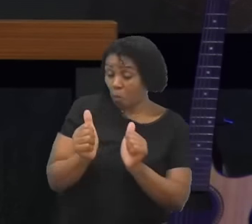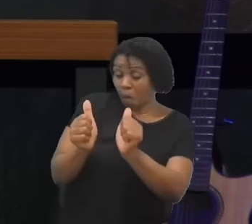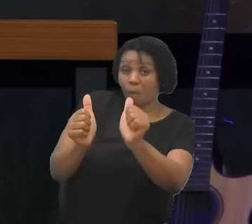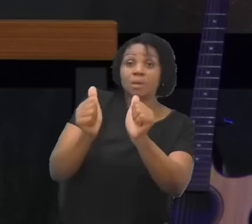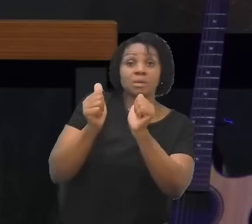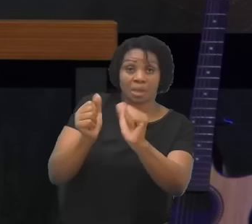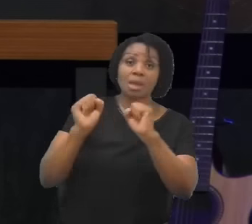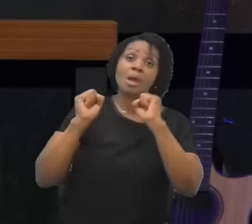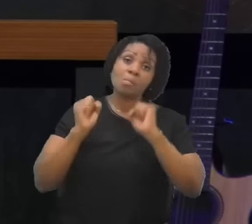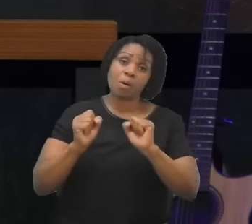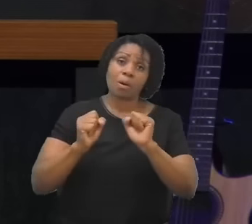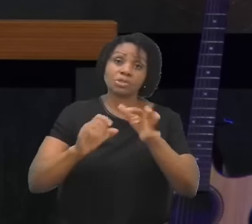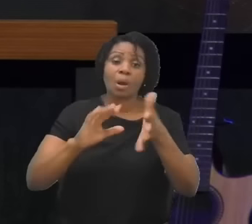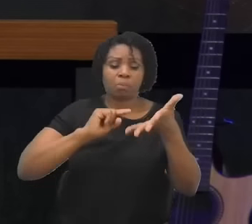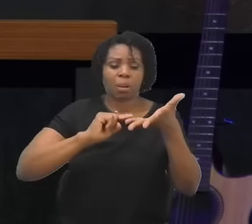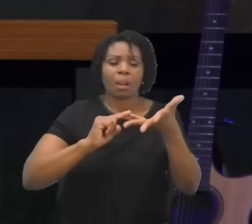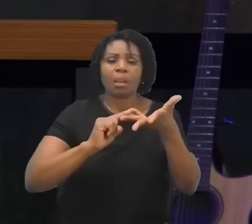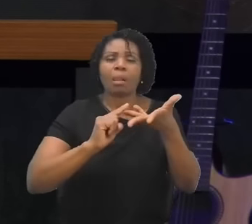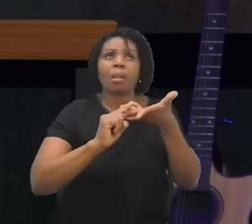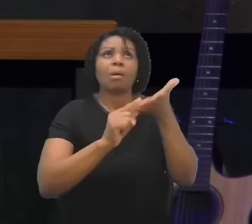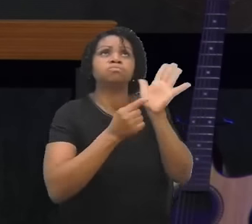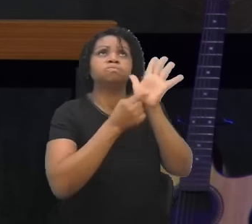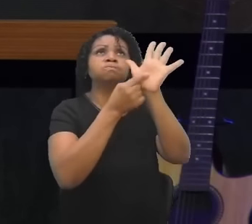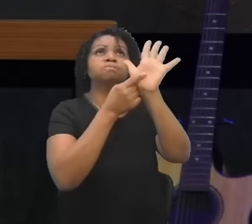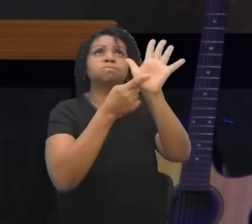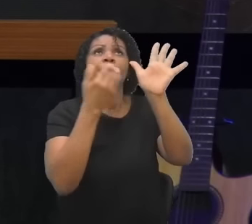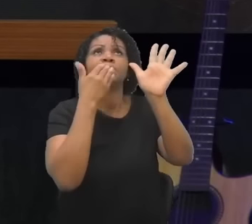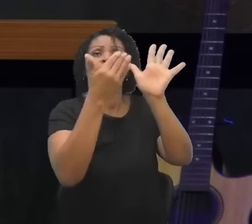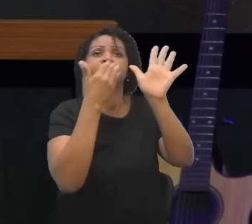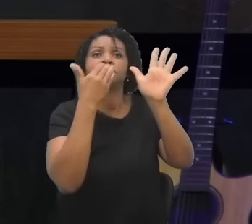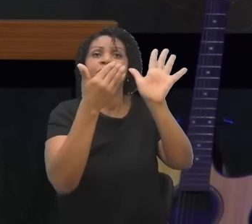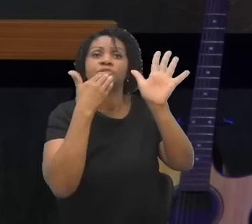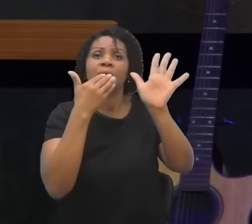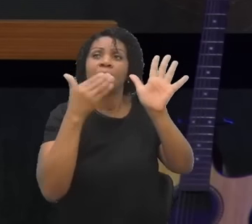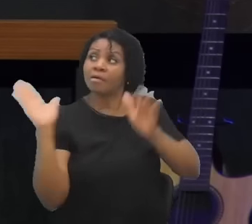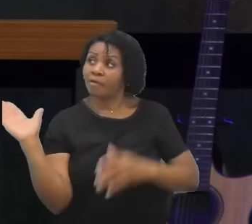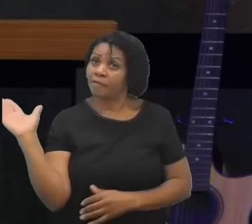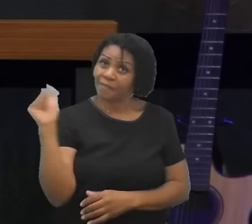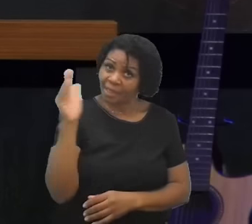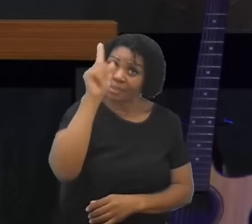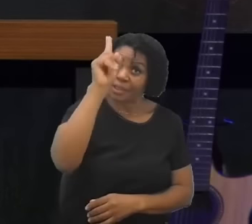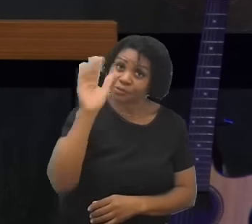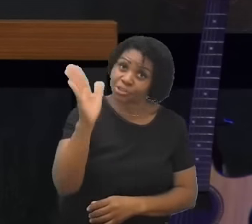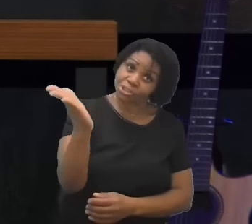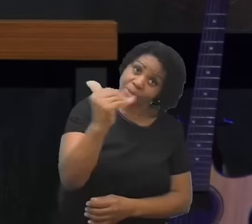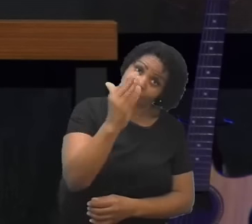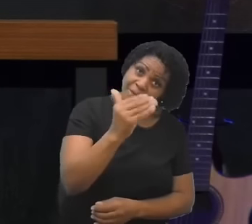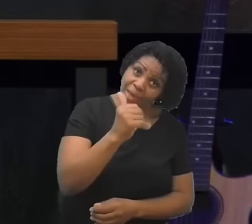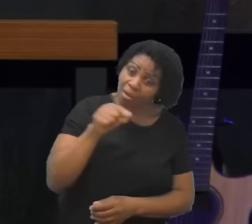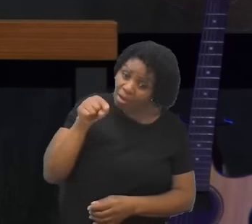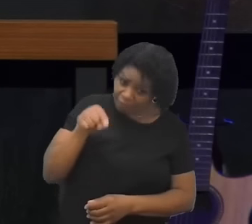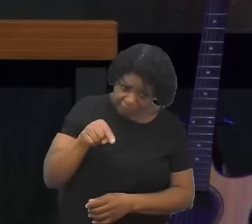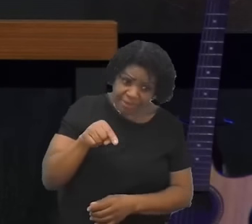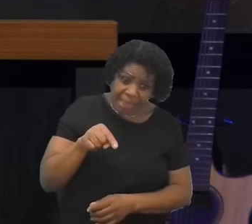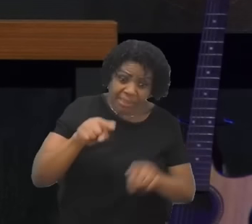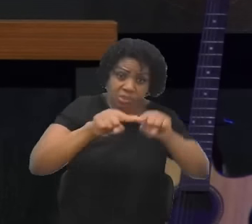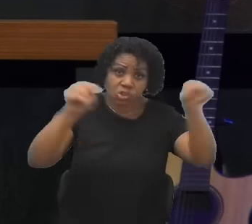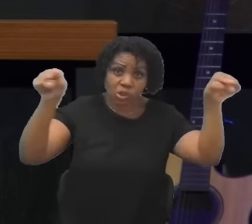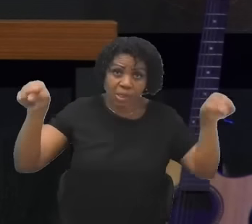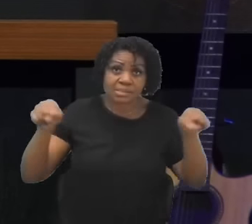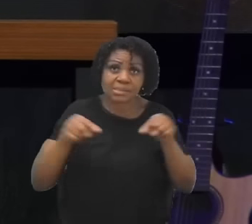você ter uma lista de pedidos e aí Deus fala: mas você não quer chegar mais pertinho, não? Você vai ficar aí? Tudo bem, eu já